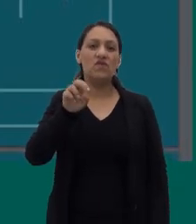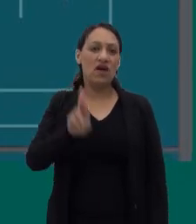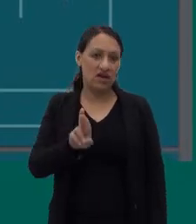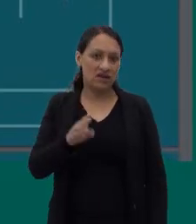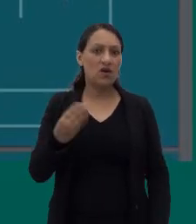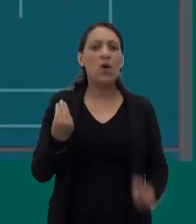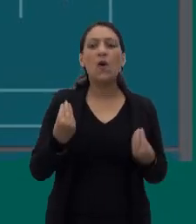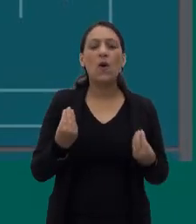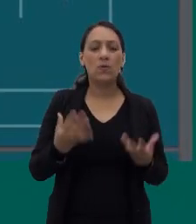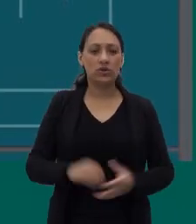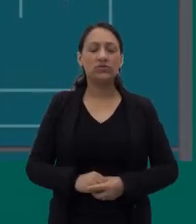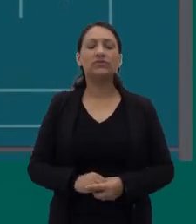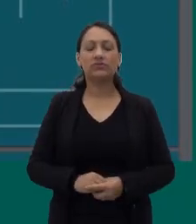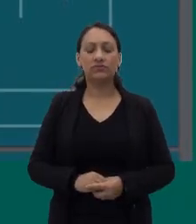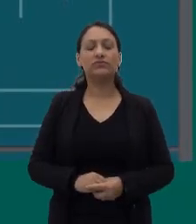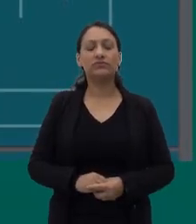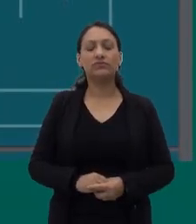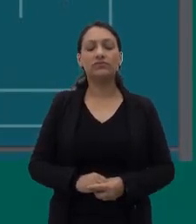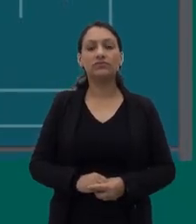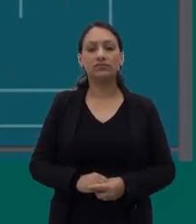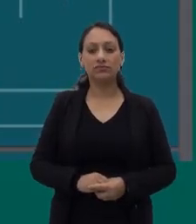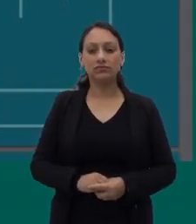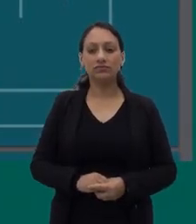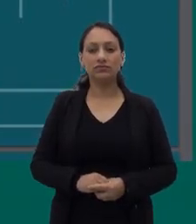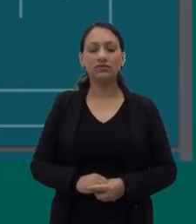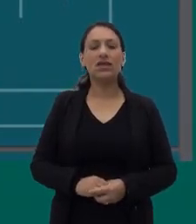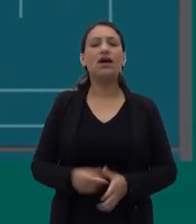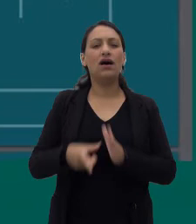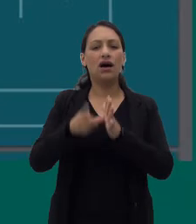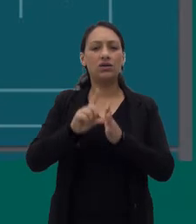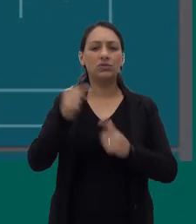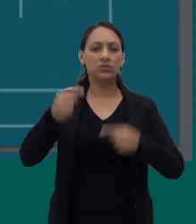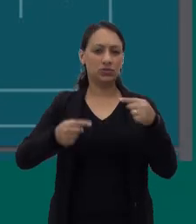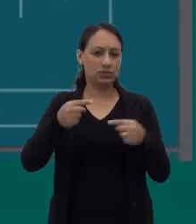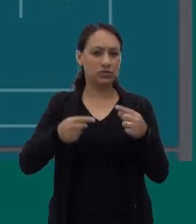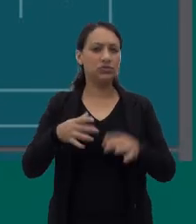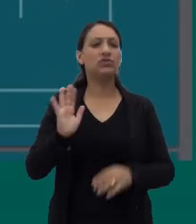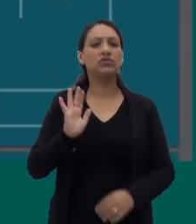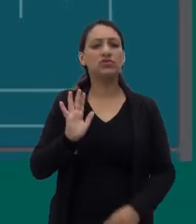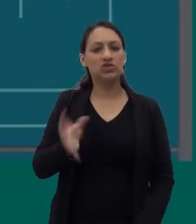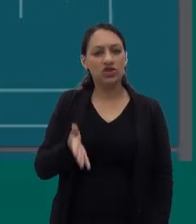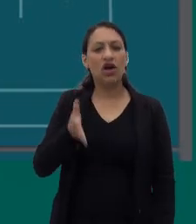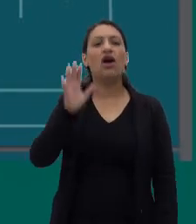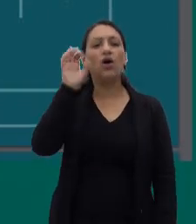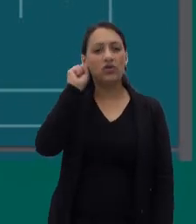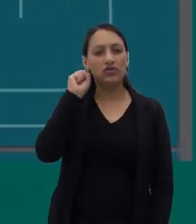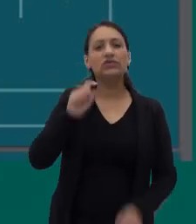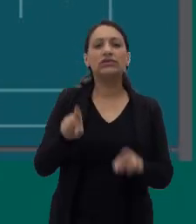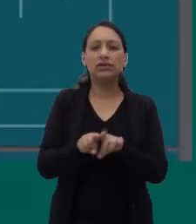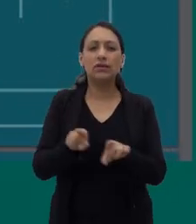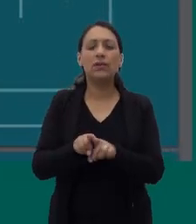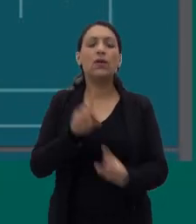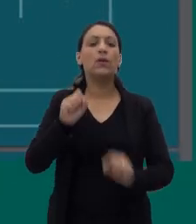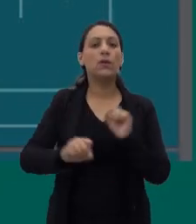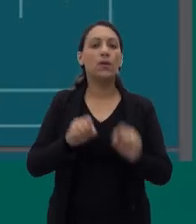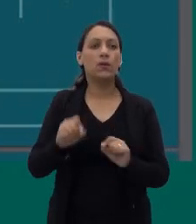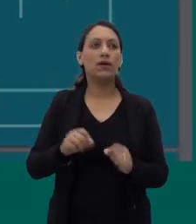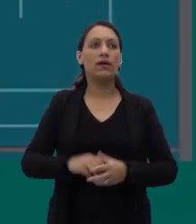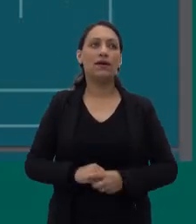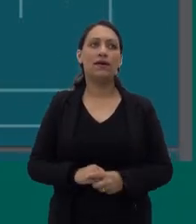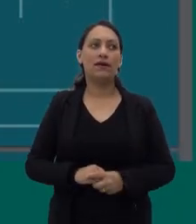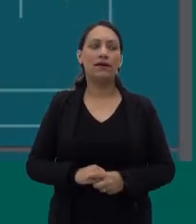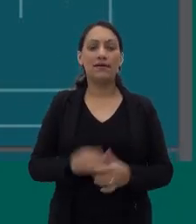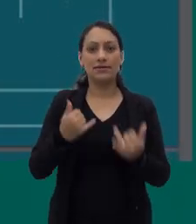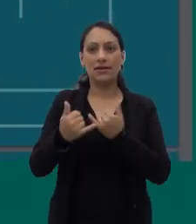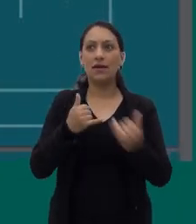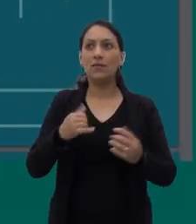Eu acho que é aquilo, assim, até no que a gente estava discutindo, que a gente ouviu também, enfim, conversou, de quando chega na clínica e aí tu